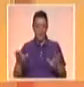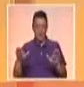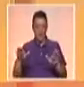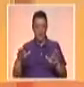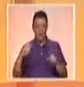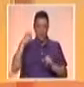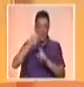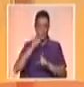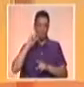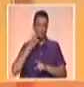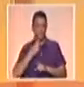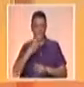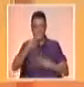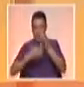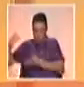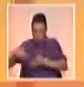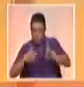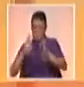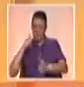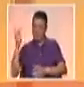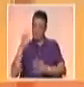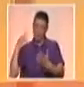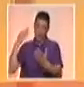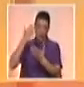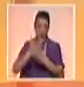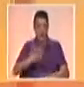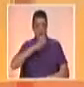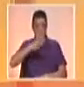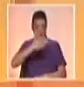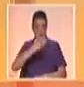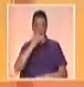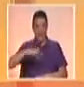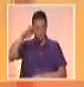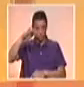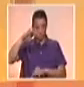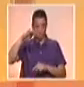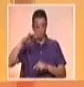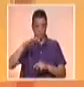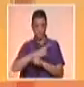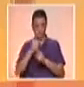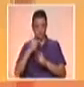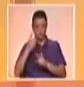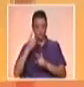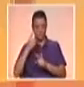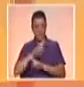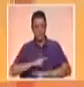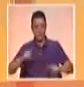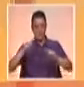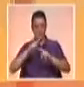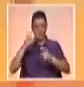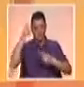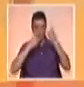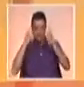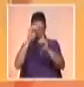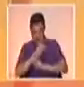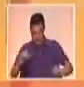adulta surda que fala sobre o seu percurso de vida. E ela diz que até aos 7 anos de idade não existia nada no seu pensamento,